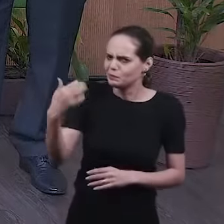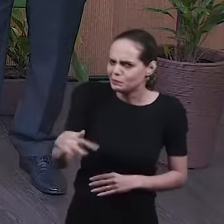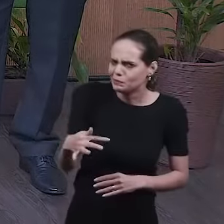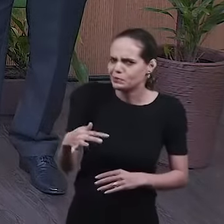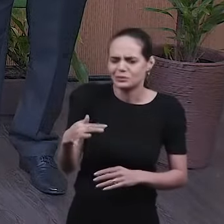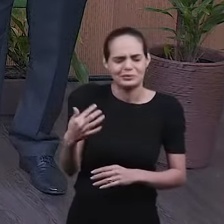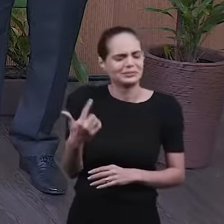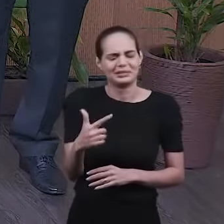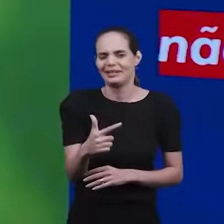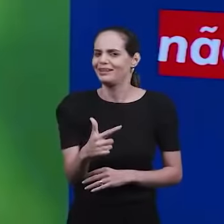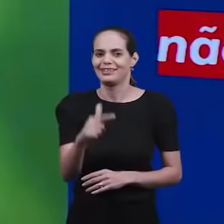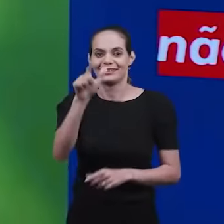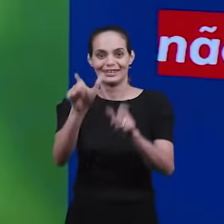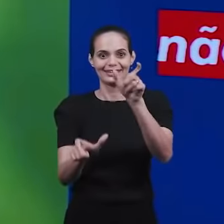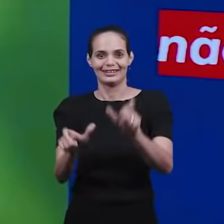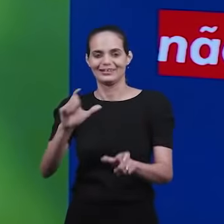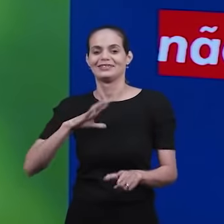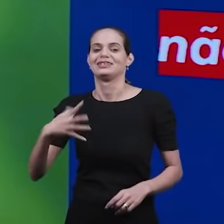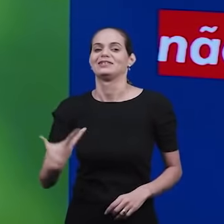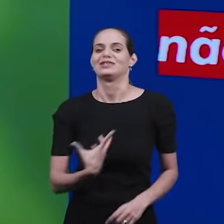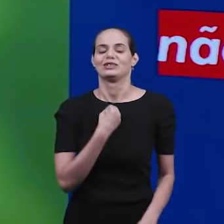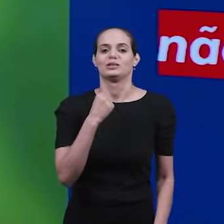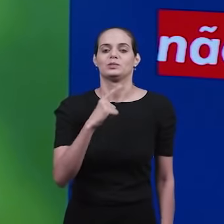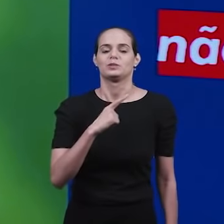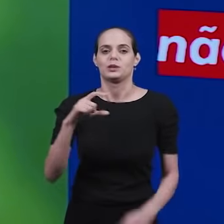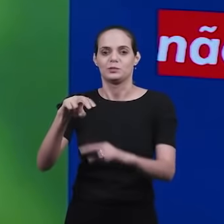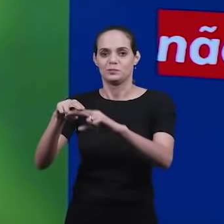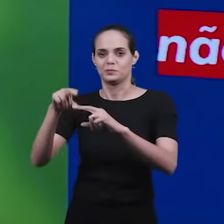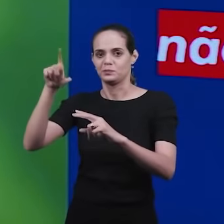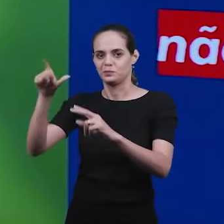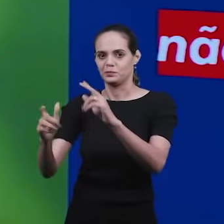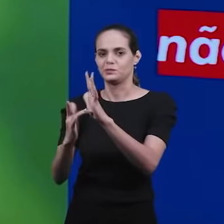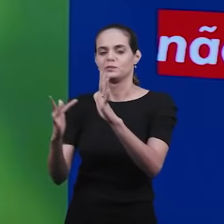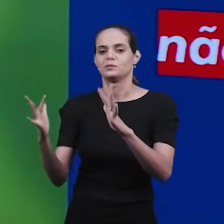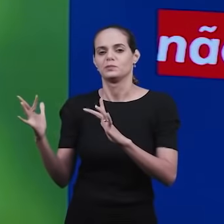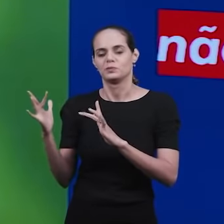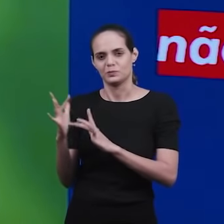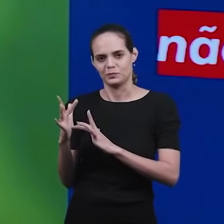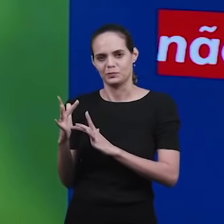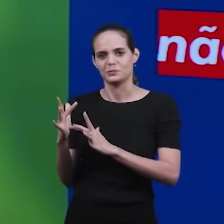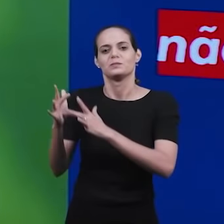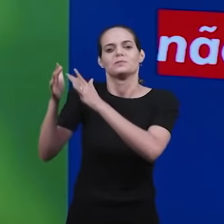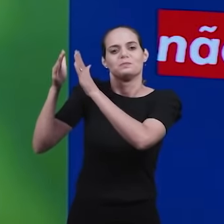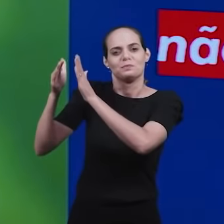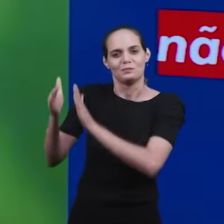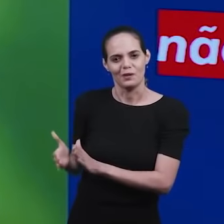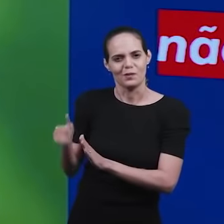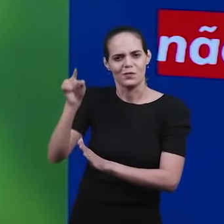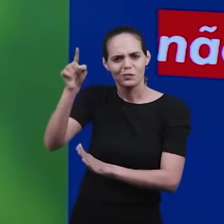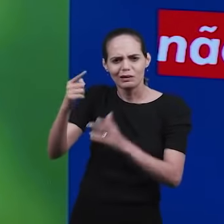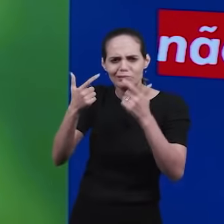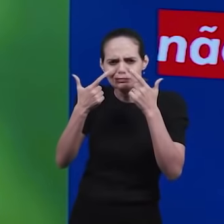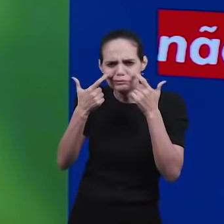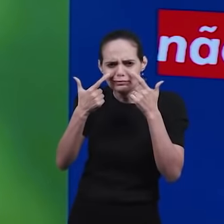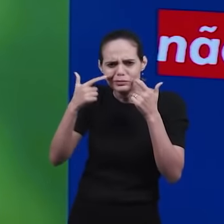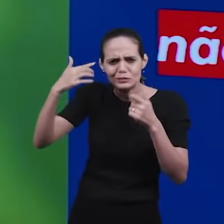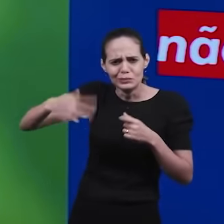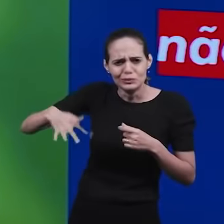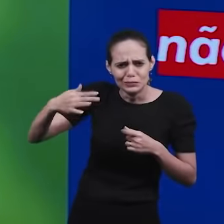Senhor Jesus e que foram fiéis, não haverá mais lágrimas, nem